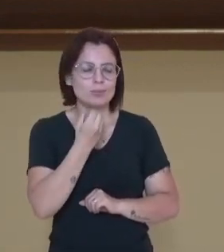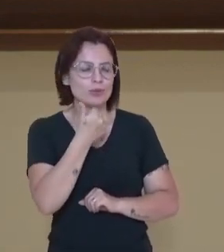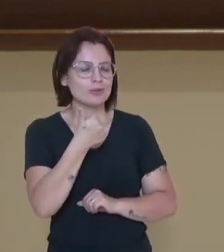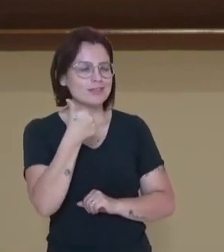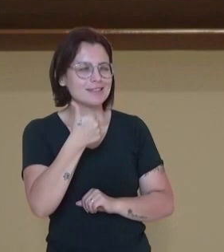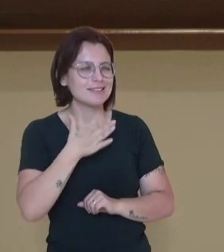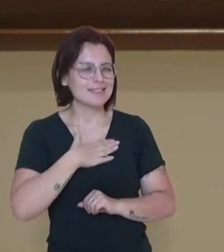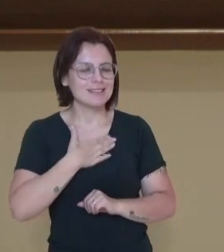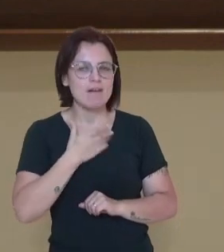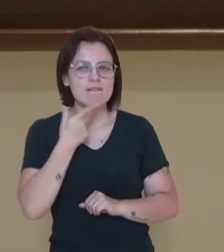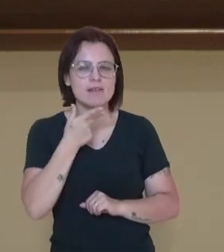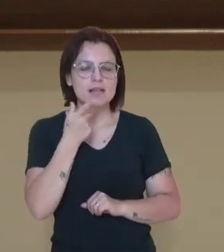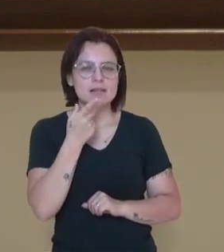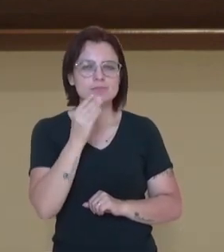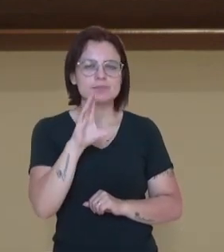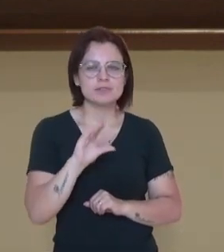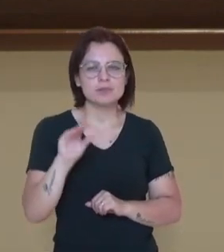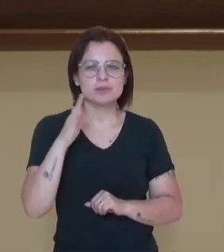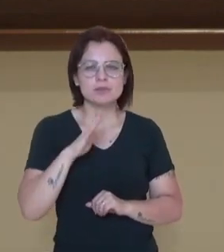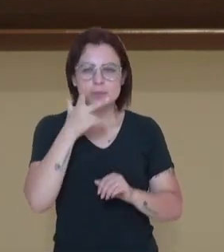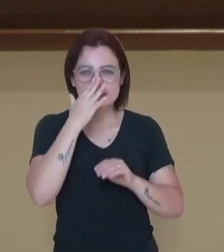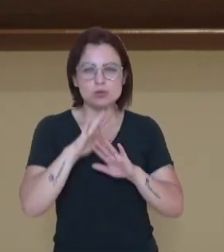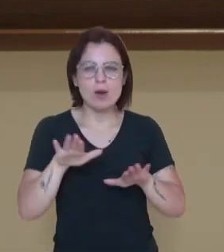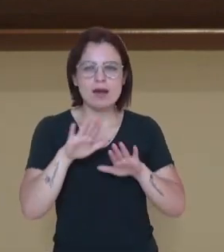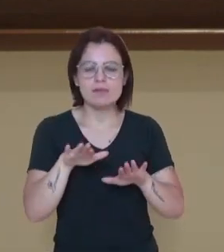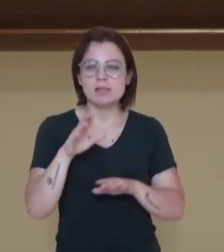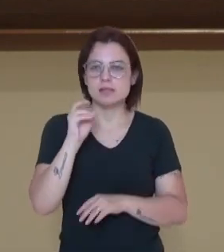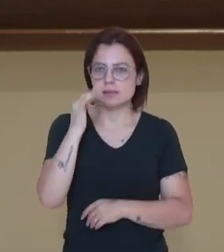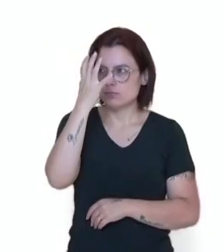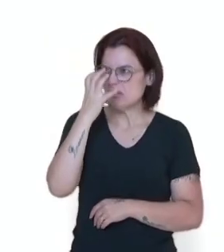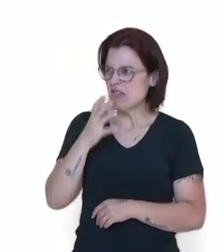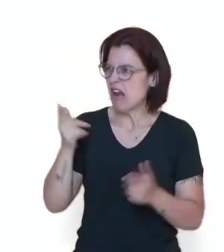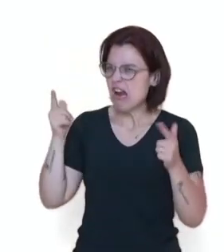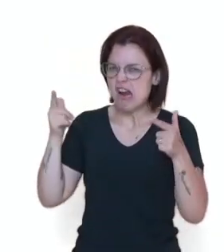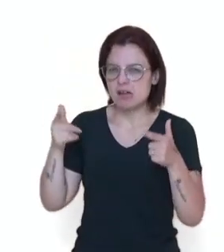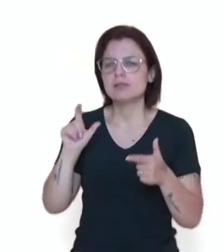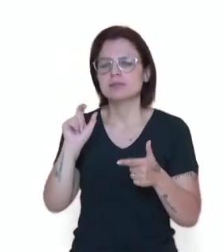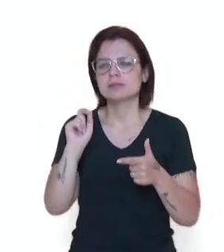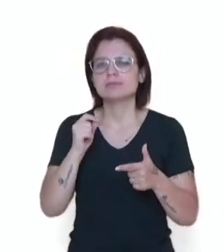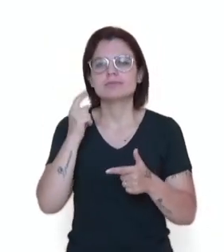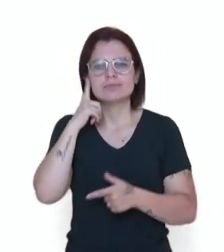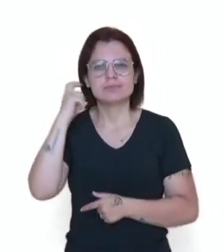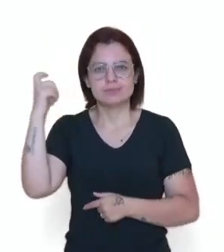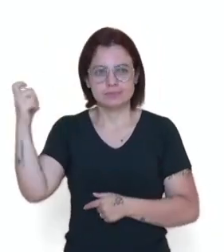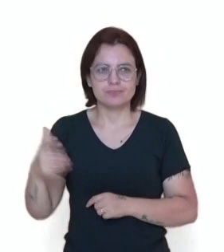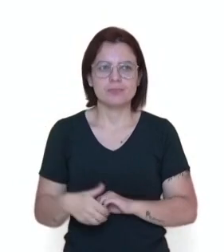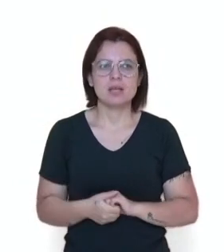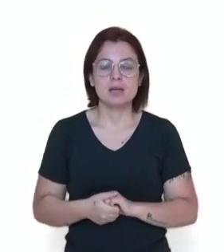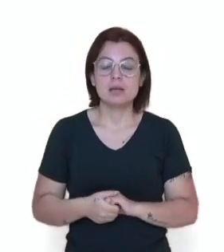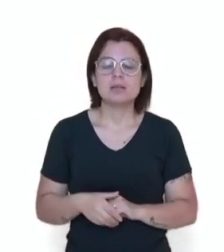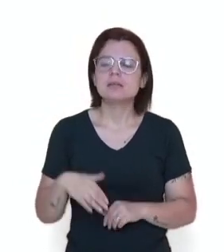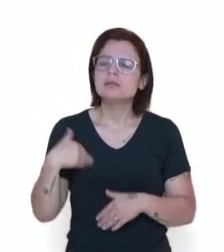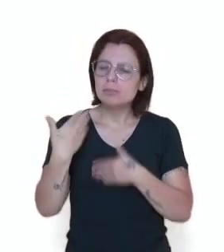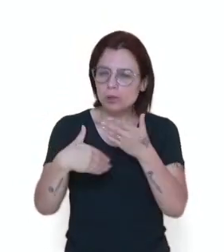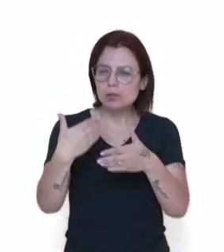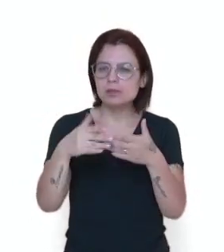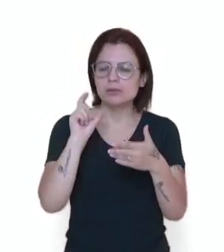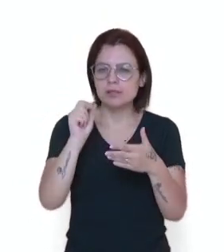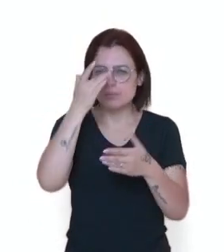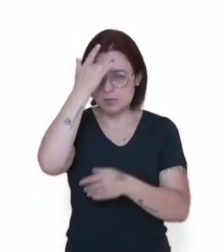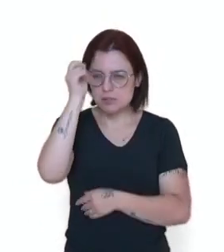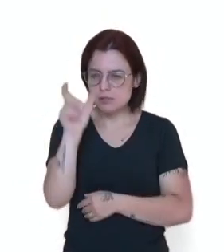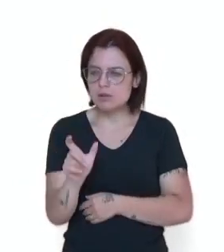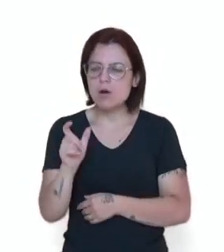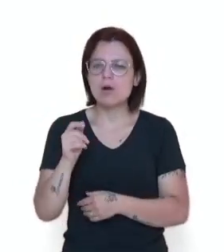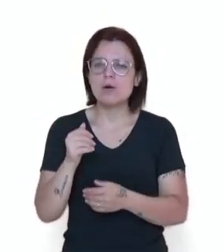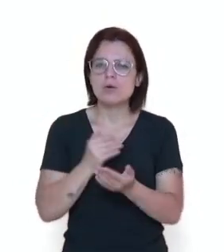humor ou mal-humorada. Além disso, o ser humano também começou a desenvolver instrumentos musicais a partir de